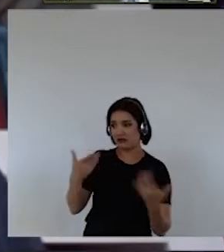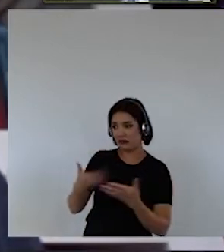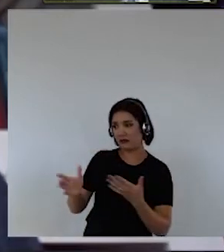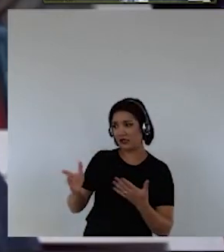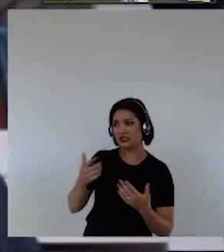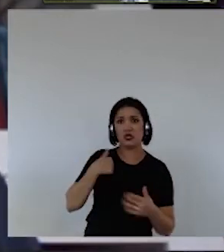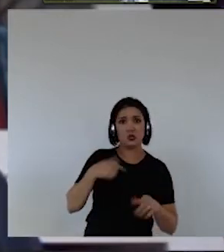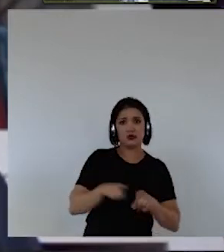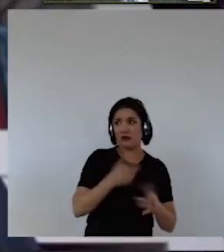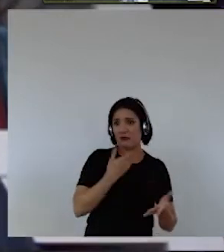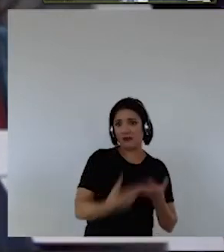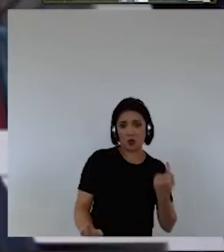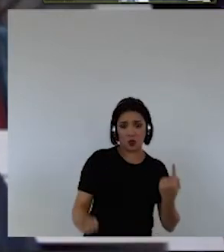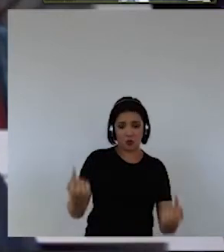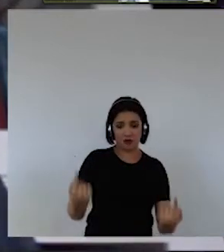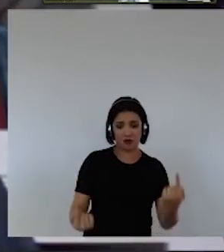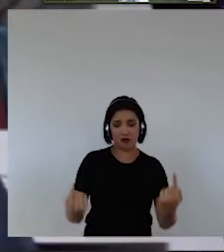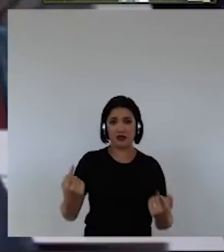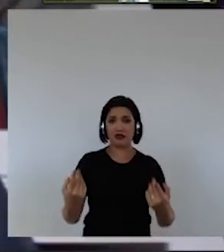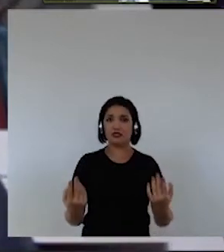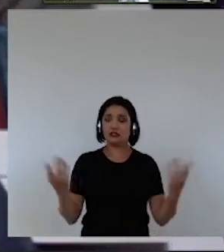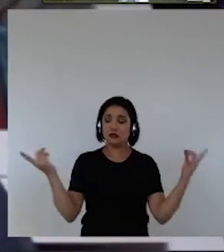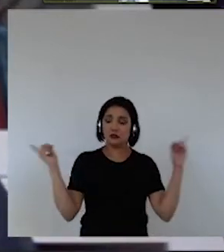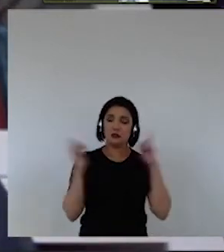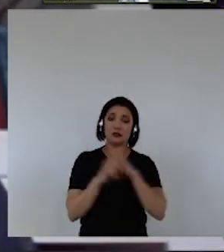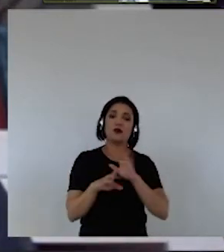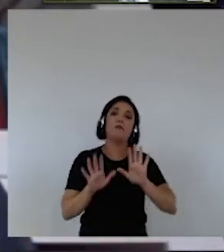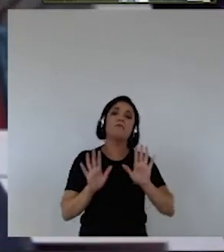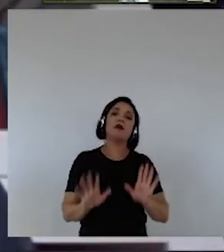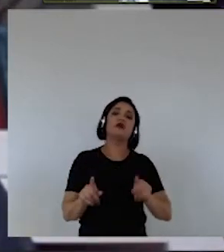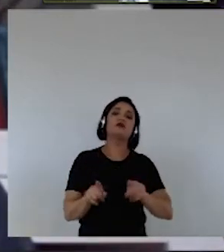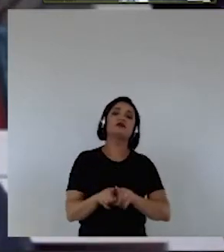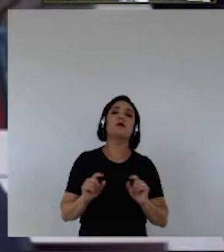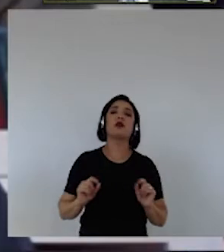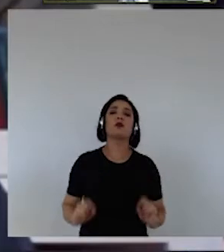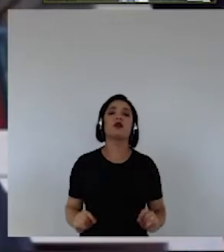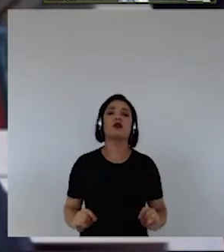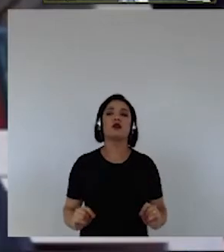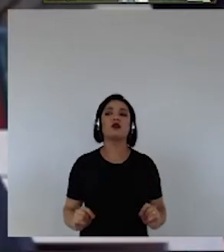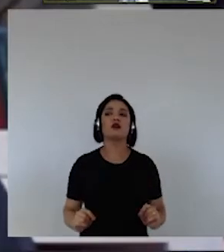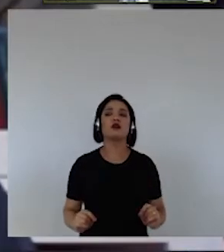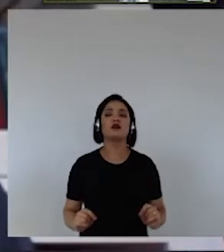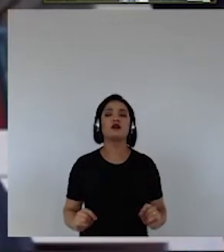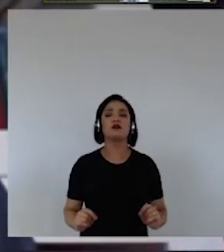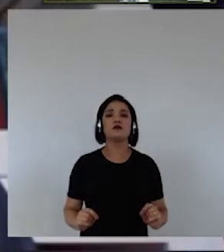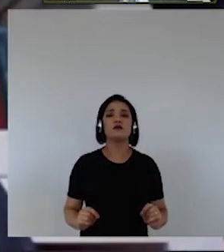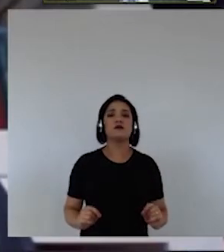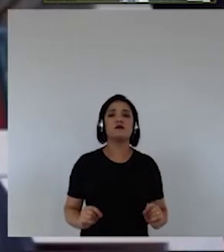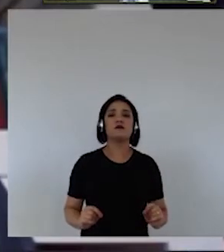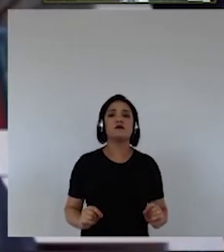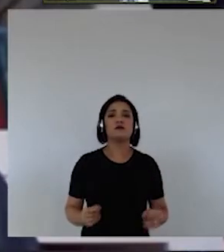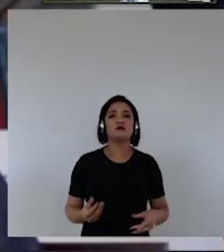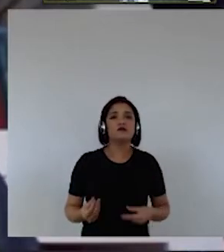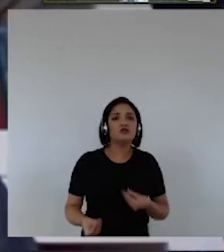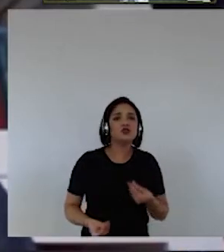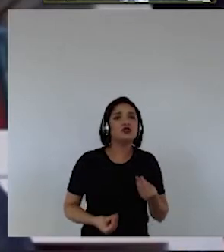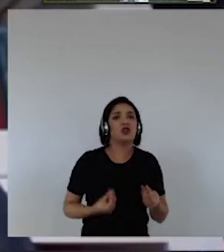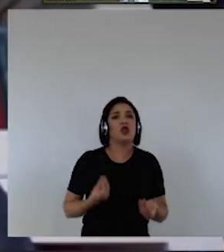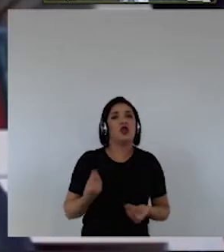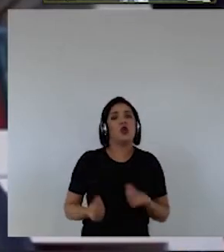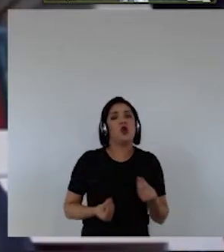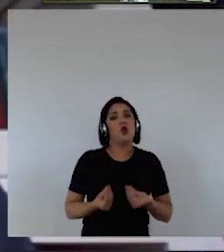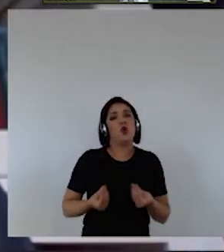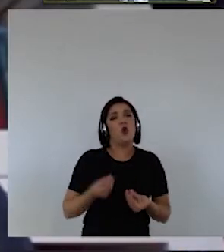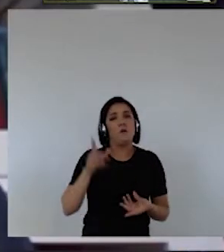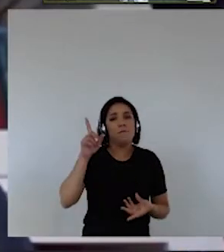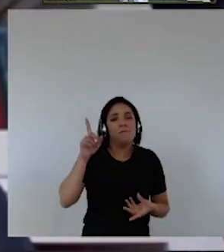mas eu também estou perdendo. Como também a questão do quanto o fato é extraordinário, quanto ele é